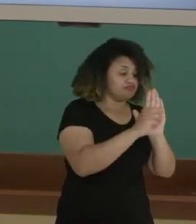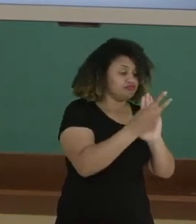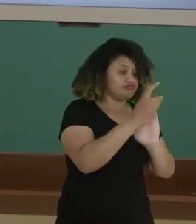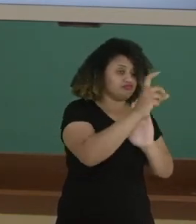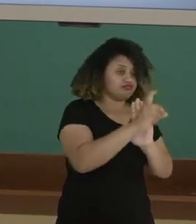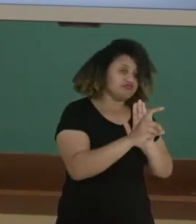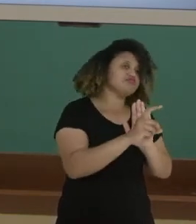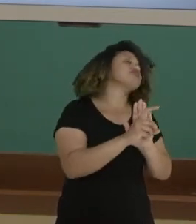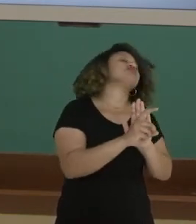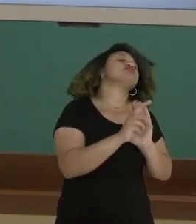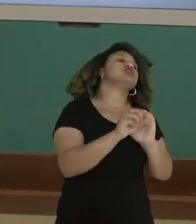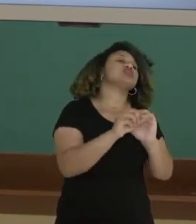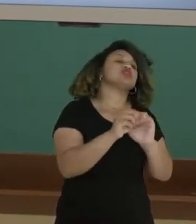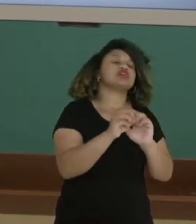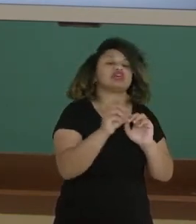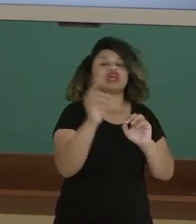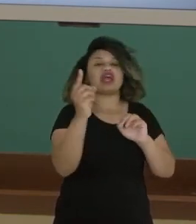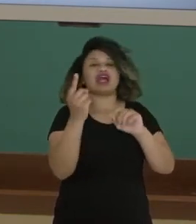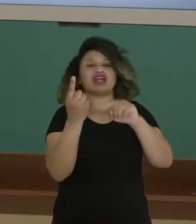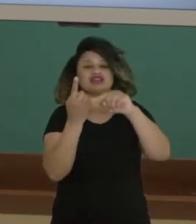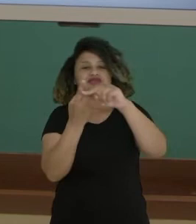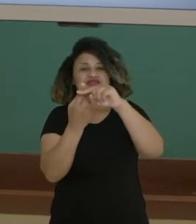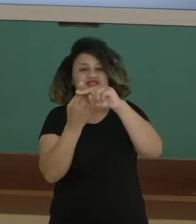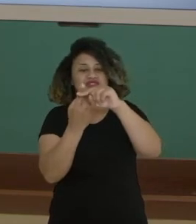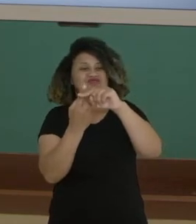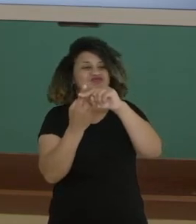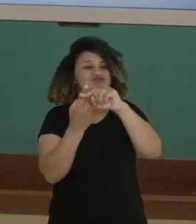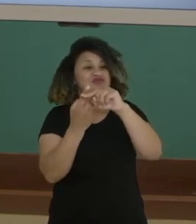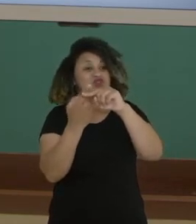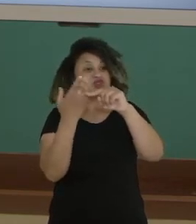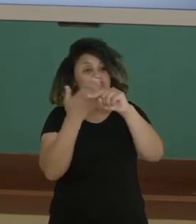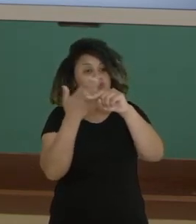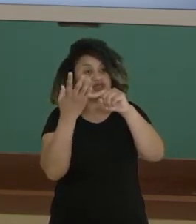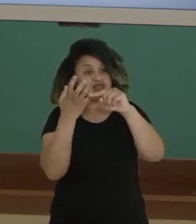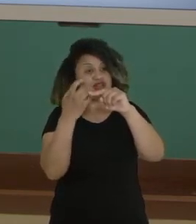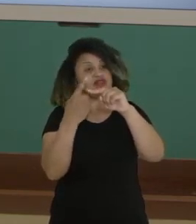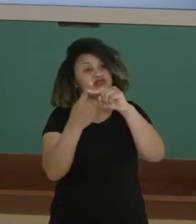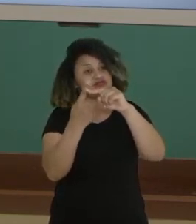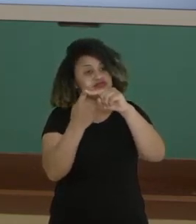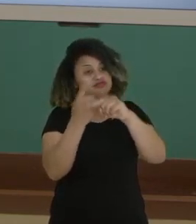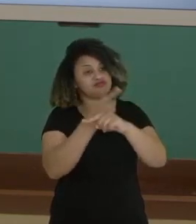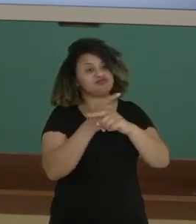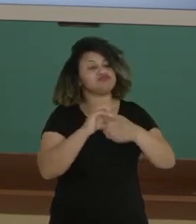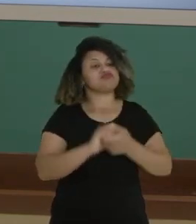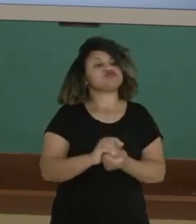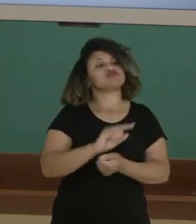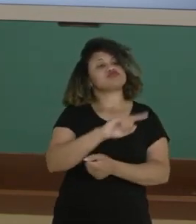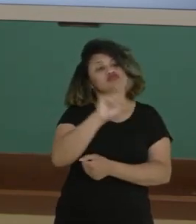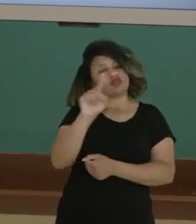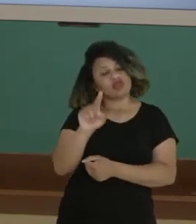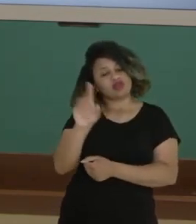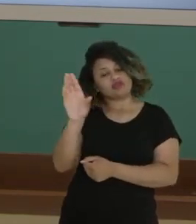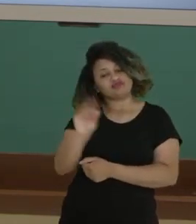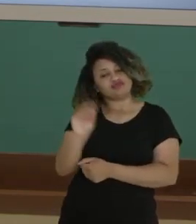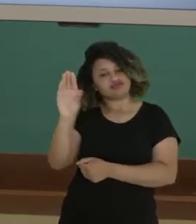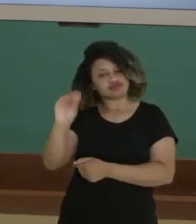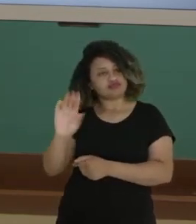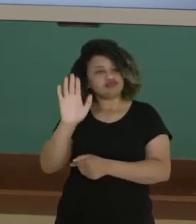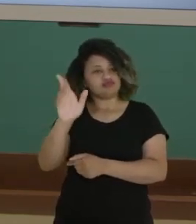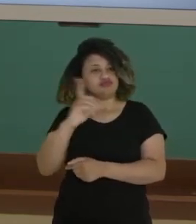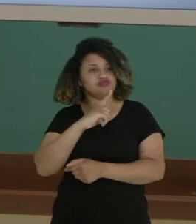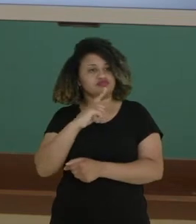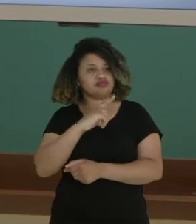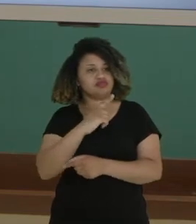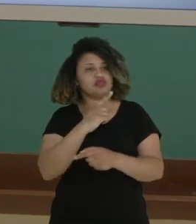2x. Lembrando que o sinal dele está na frente, esse mais é do 12, tá bom? E daí eu copiei os carinhas que já estavam